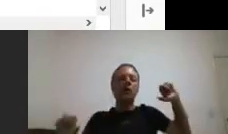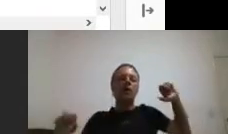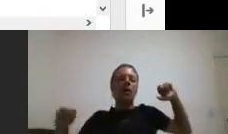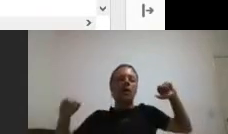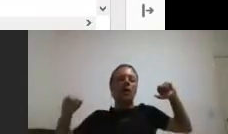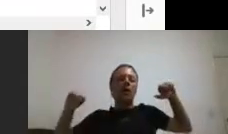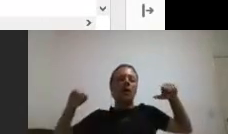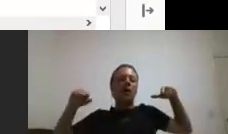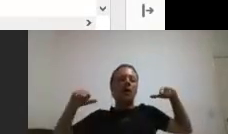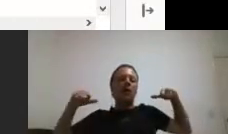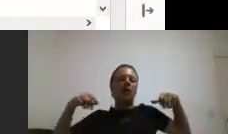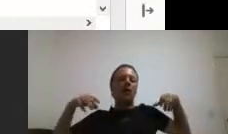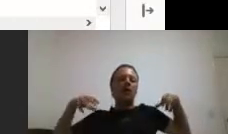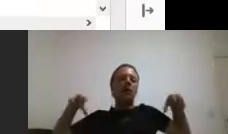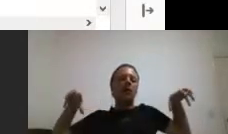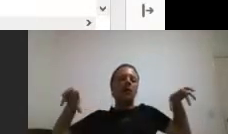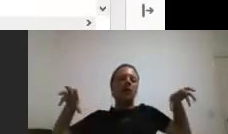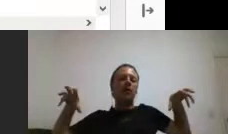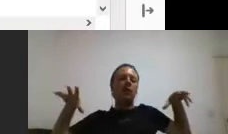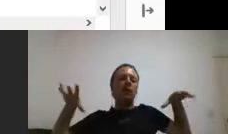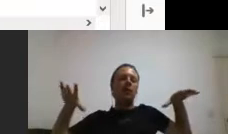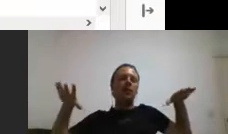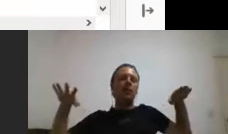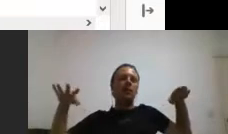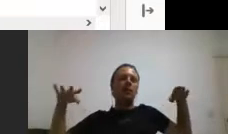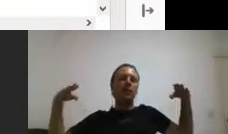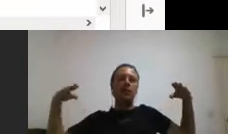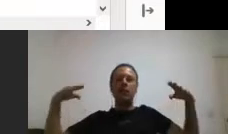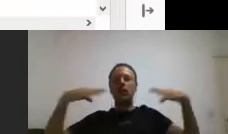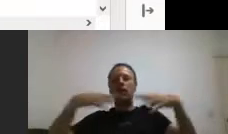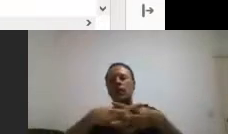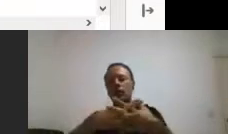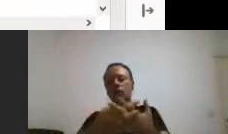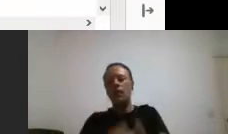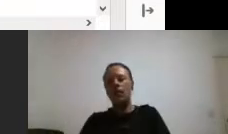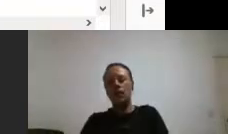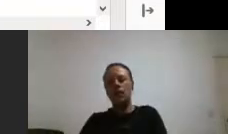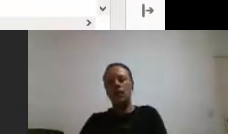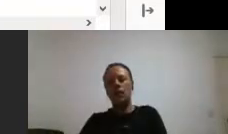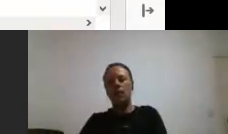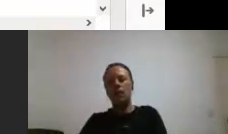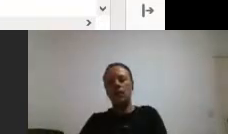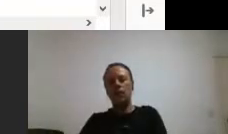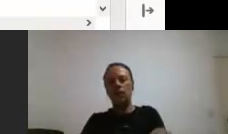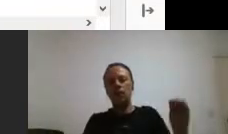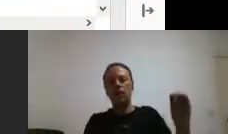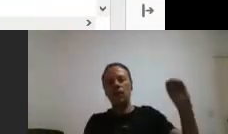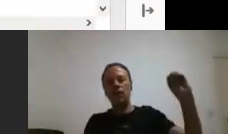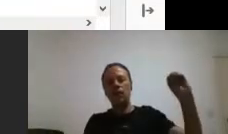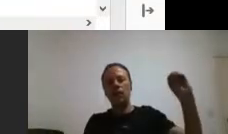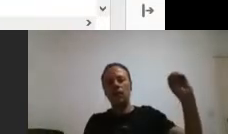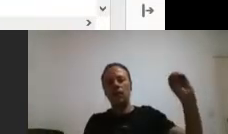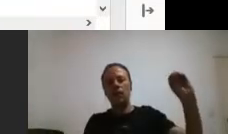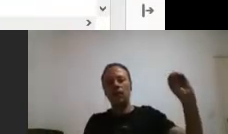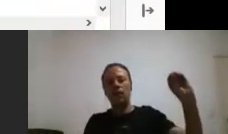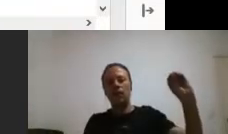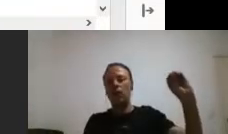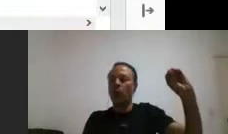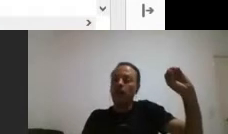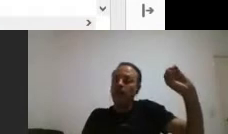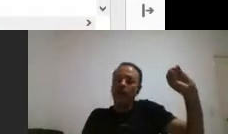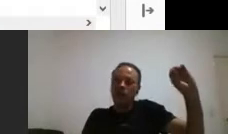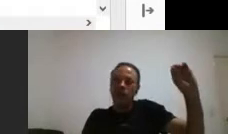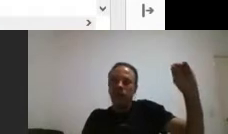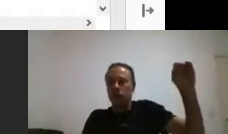assim, tá? Voltada para que as tabelas possam ser relacionadas. Então, eu preciso tirar a chave,